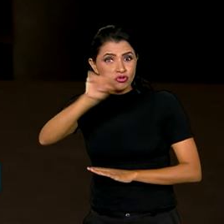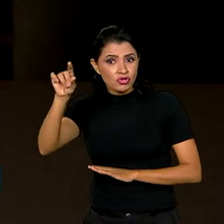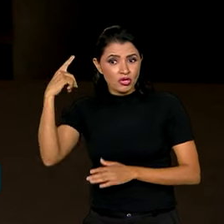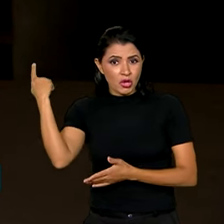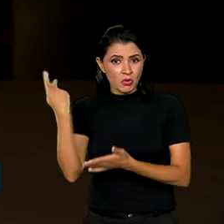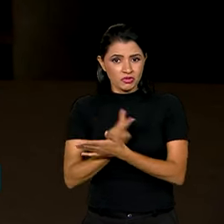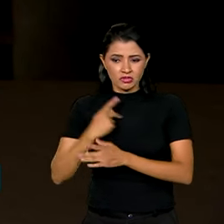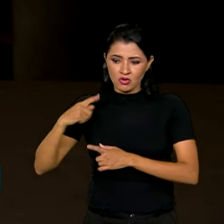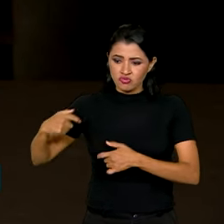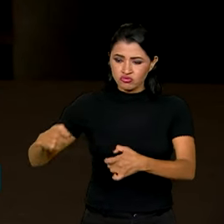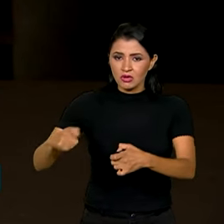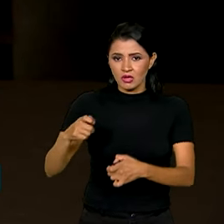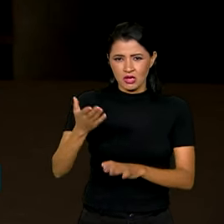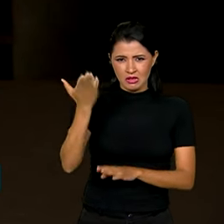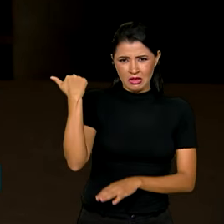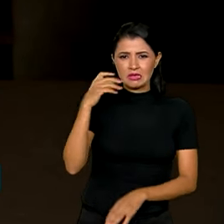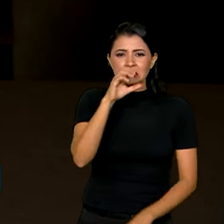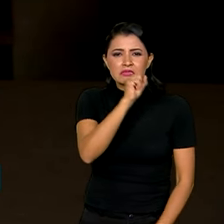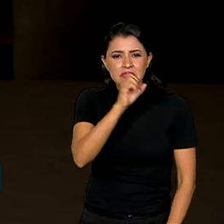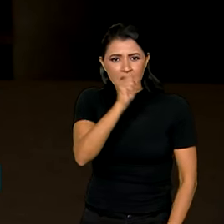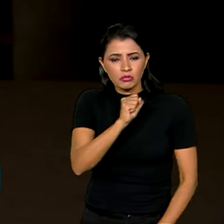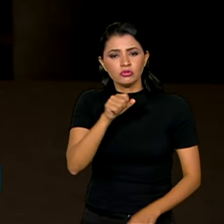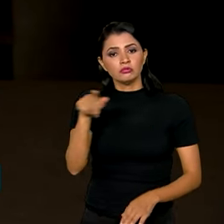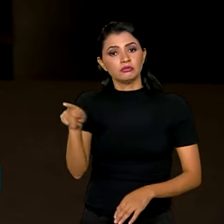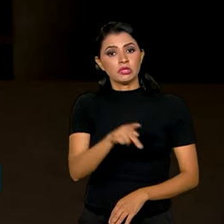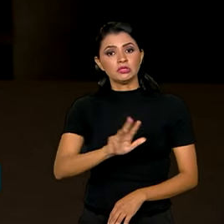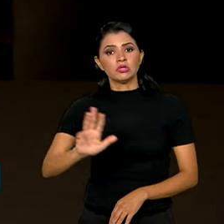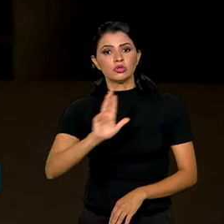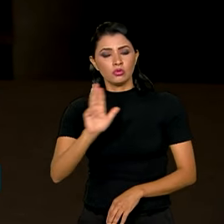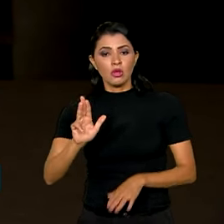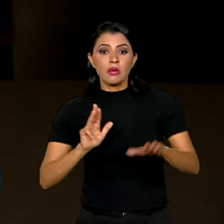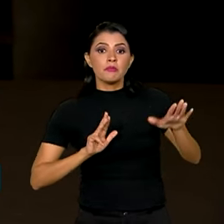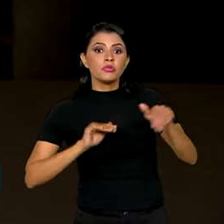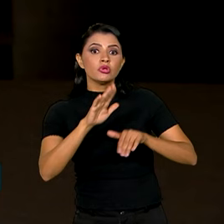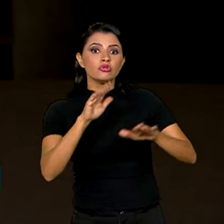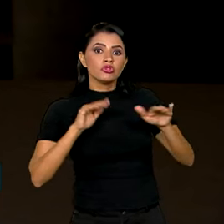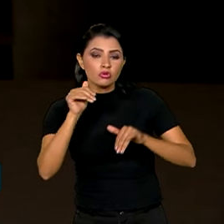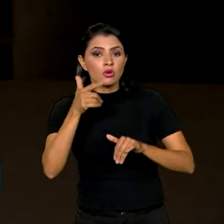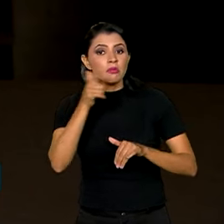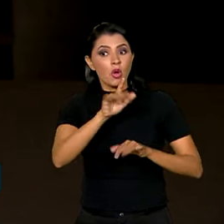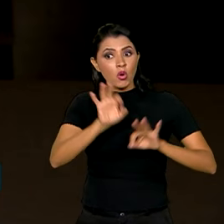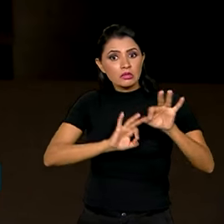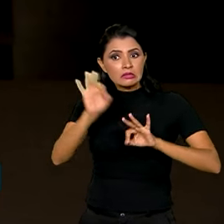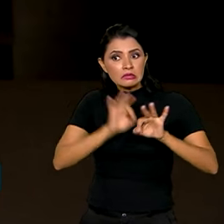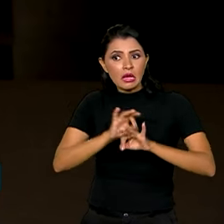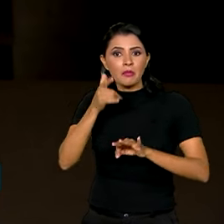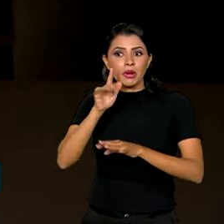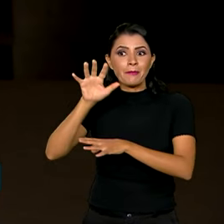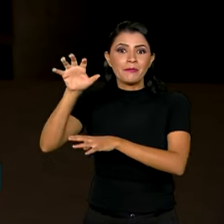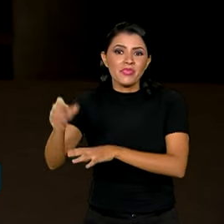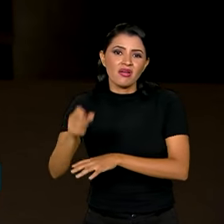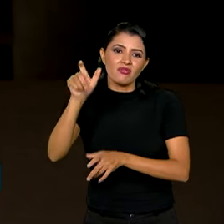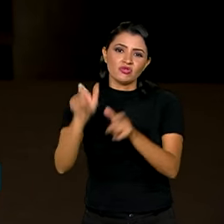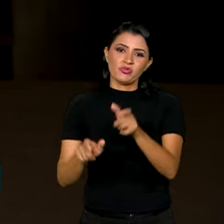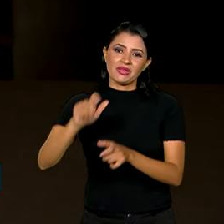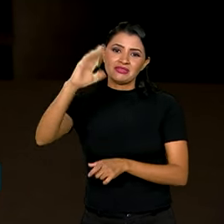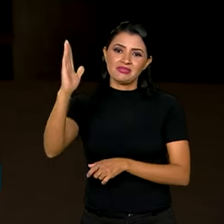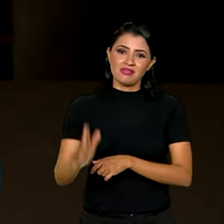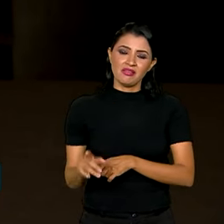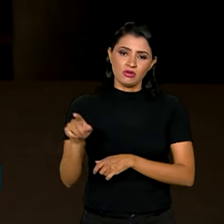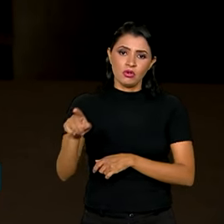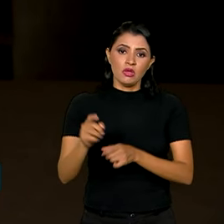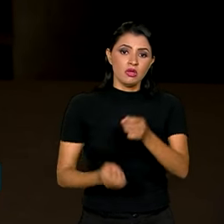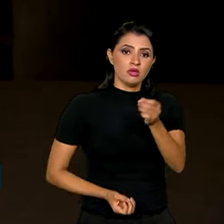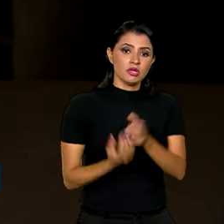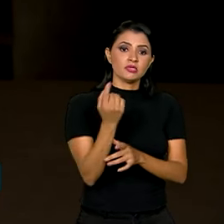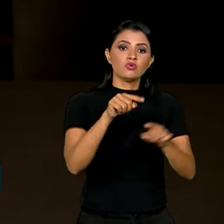último sábado, o presidente Lula solicitou ações de repatriação dos brasileiros no Oriente Médio e a criação de um